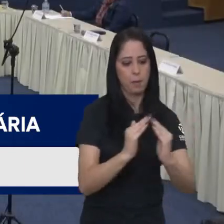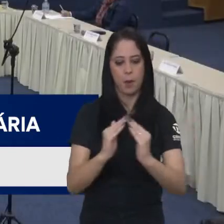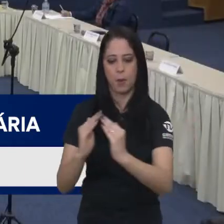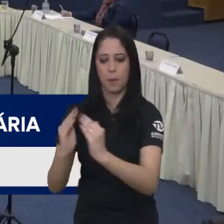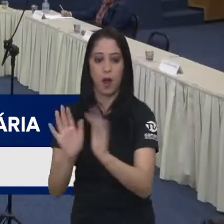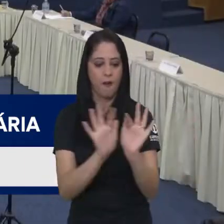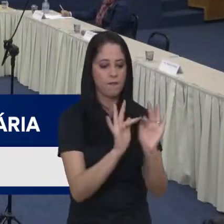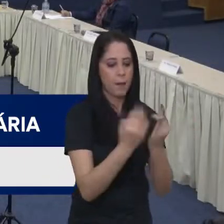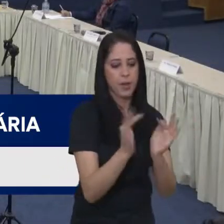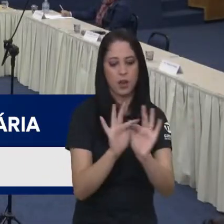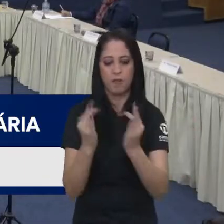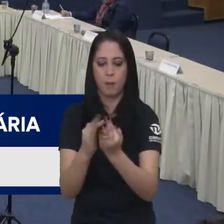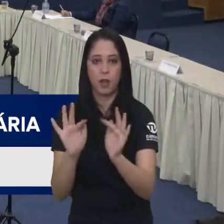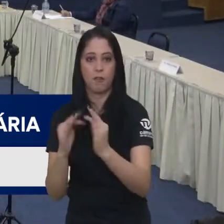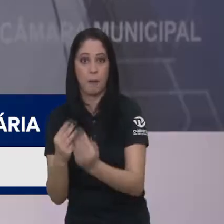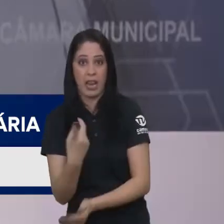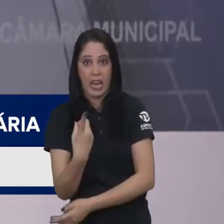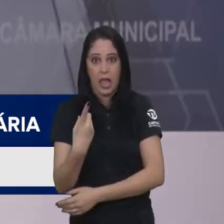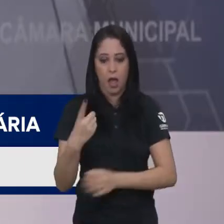10 famílias.